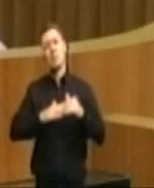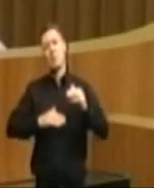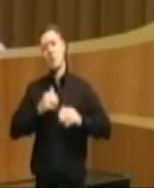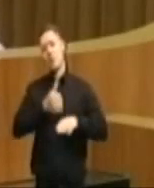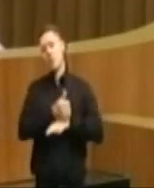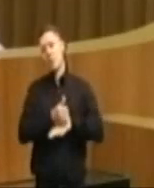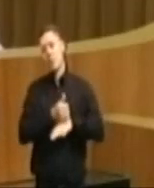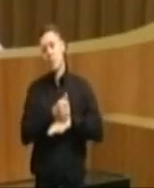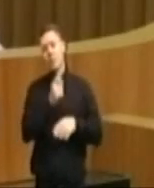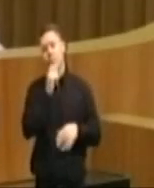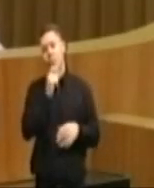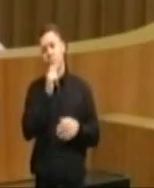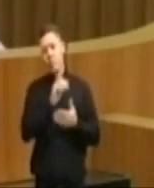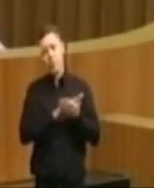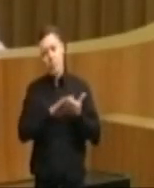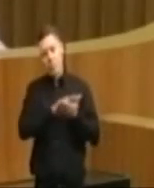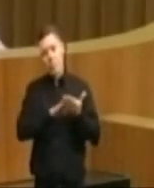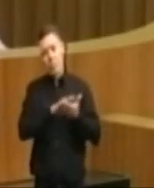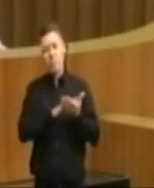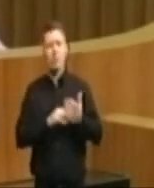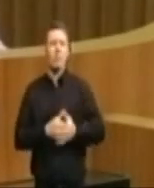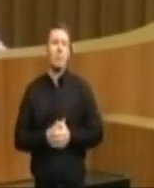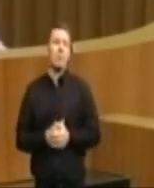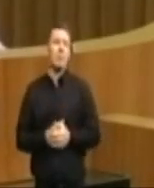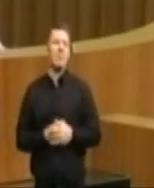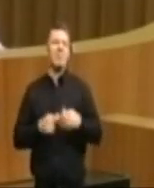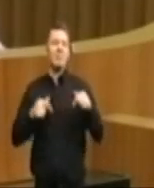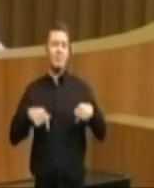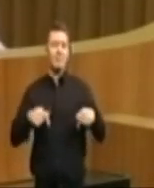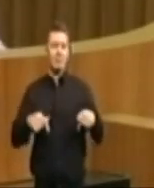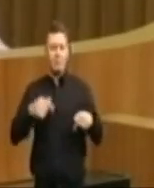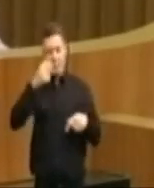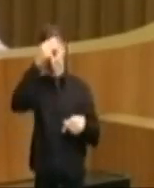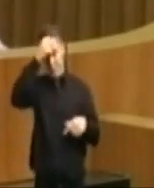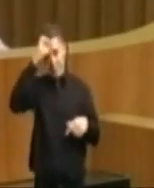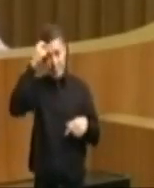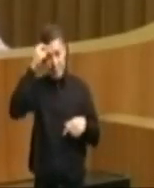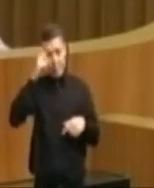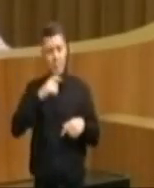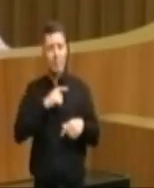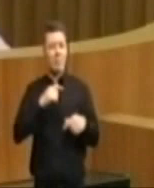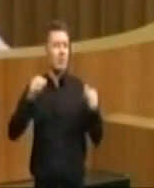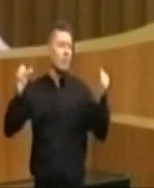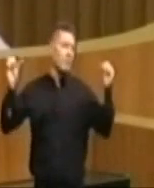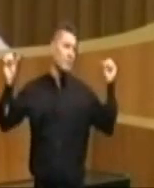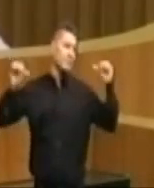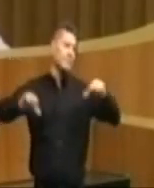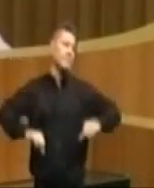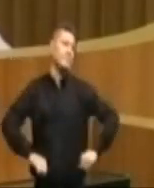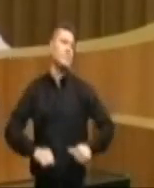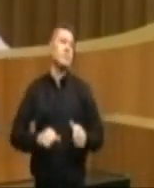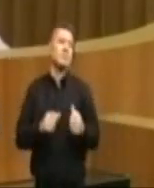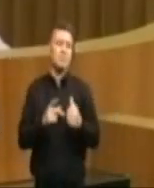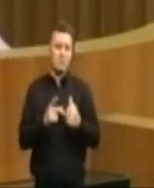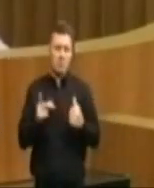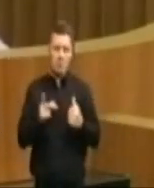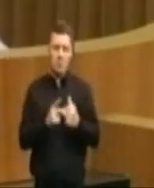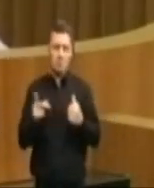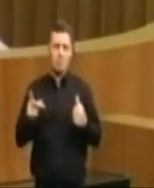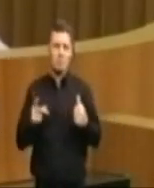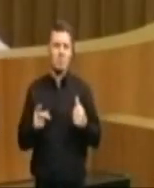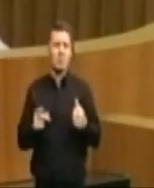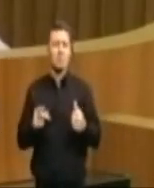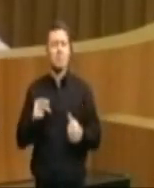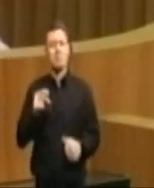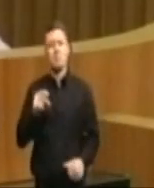ter formação. Aqui nesse município nós chegamos ao cúmulo da pós-graduação que é oferecida no